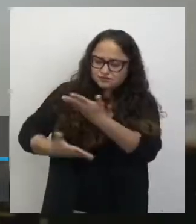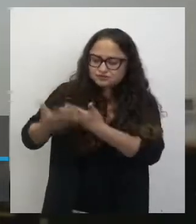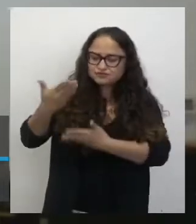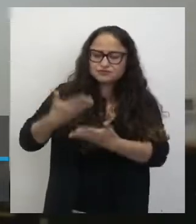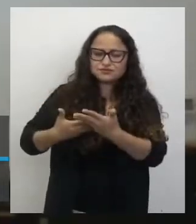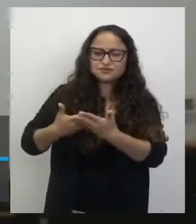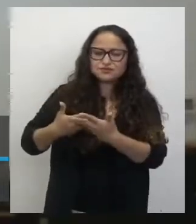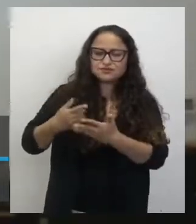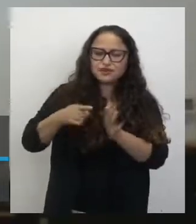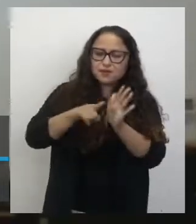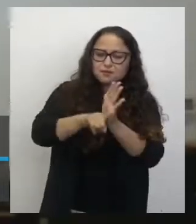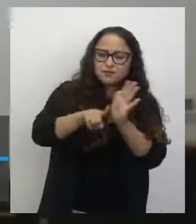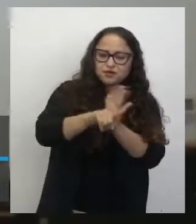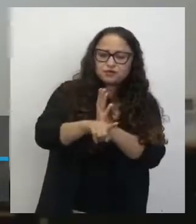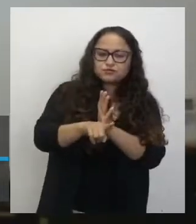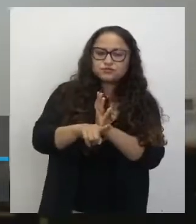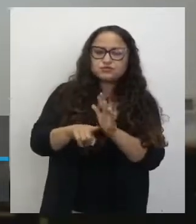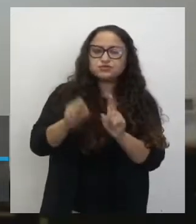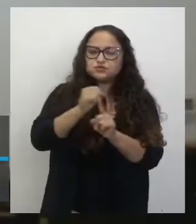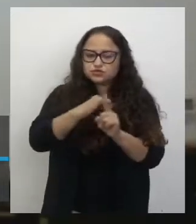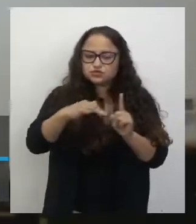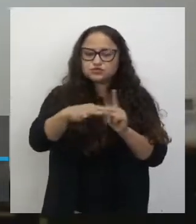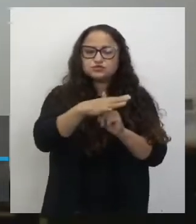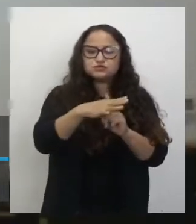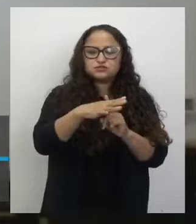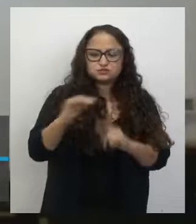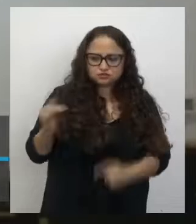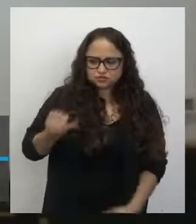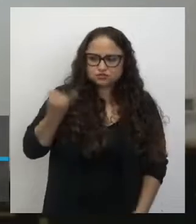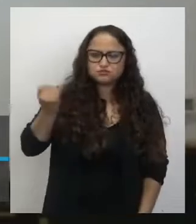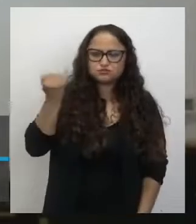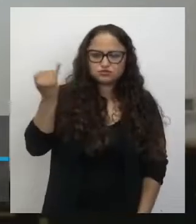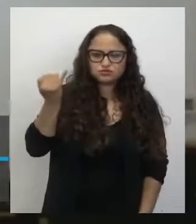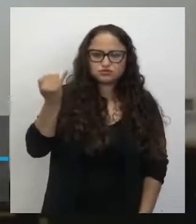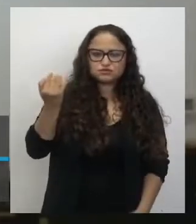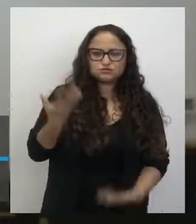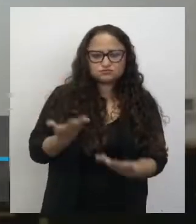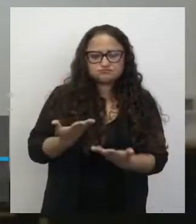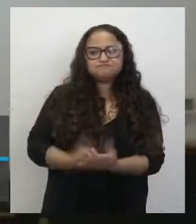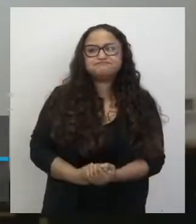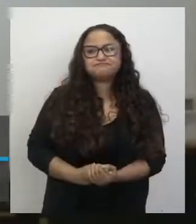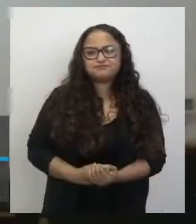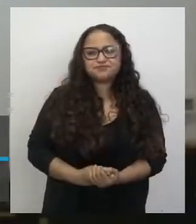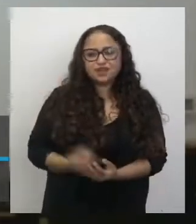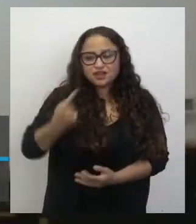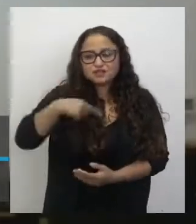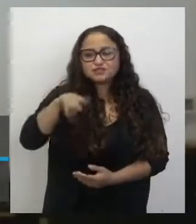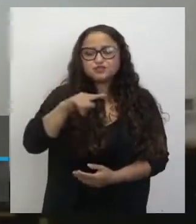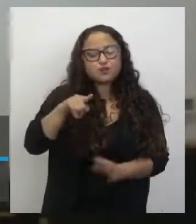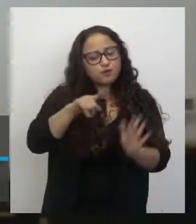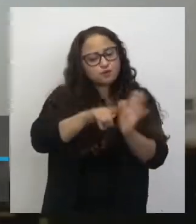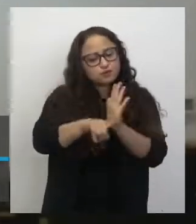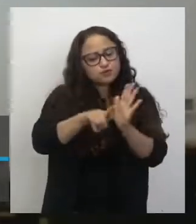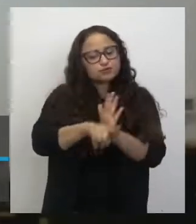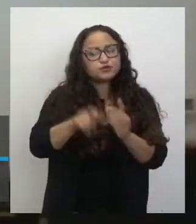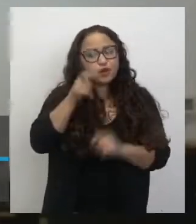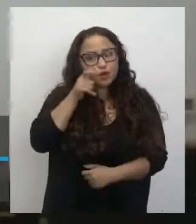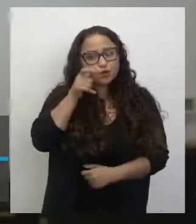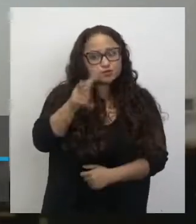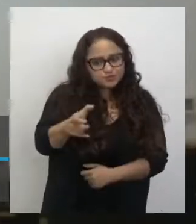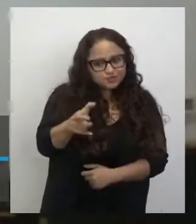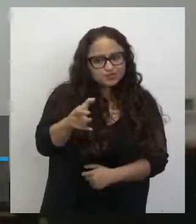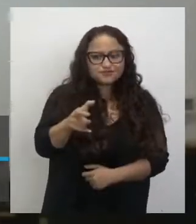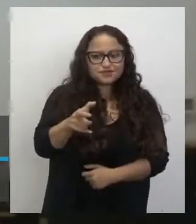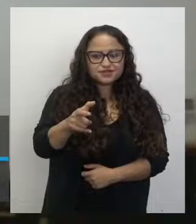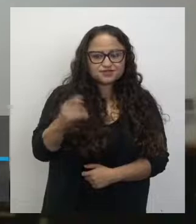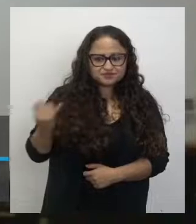sobre essa questão, Tiagão, assim, sobre a questão de socialização, que eu acho muito importante, né? Então, eu acho que isso é uma questão que a gente deve observar,